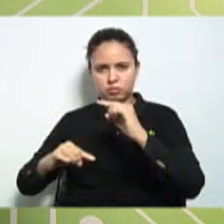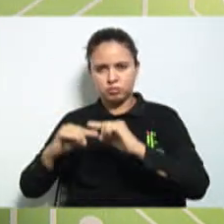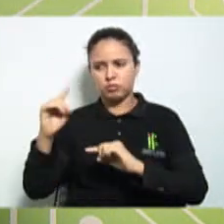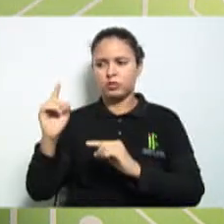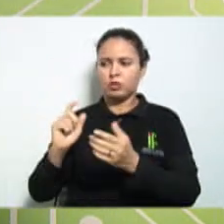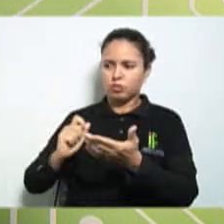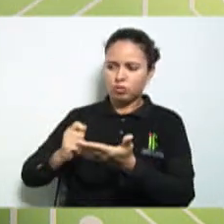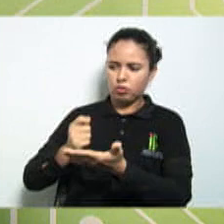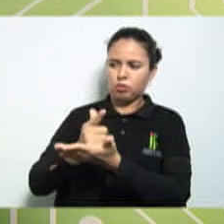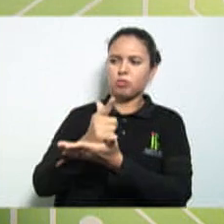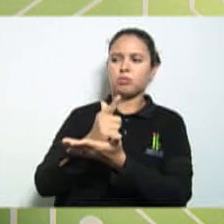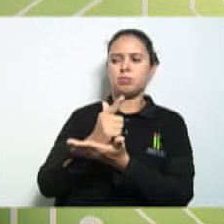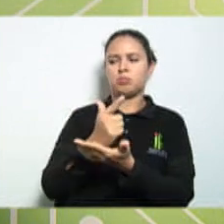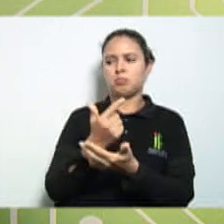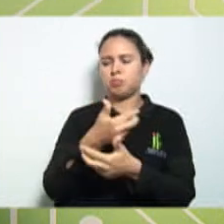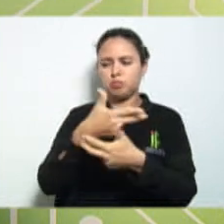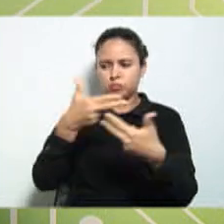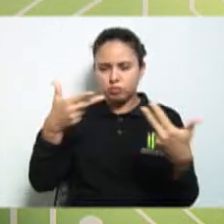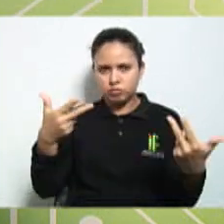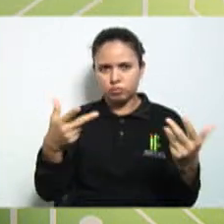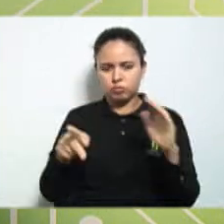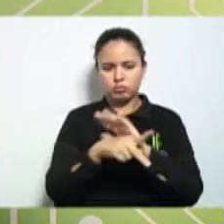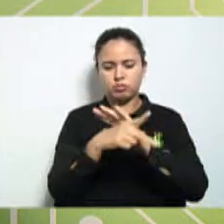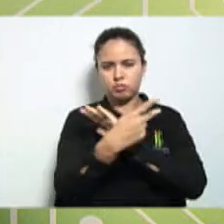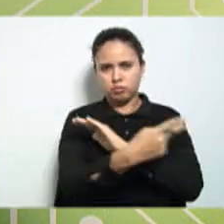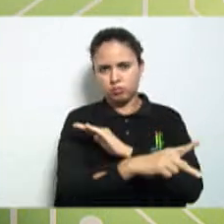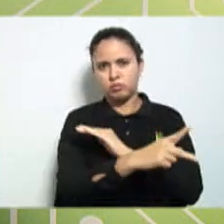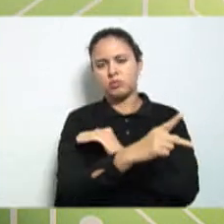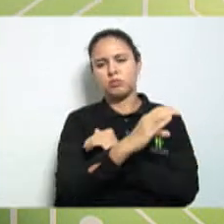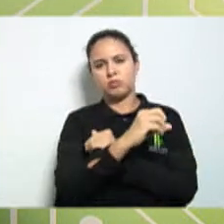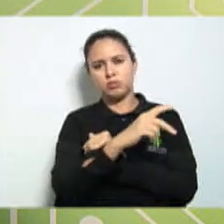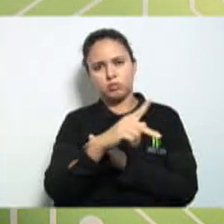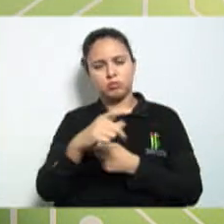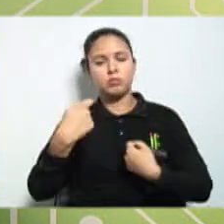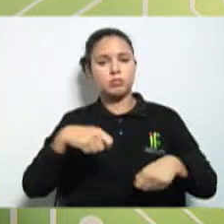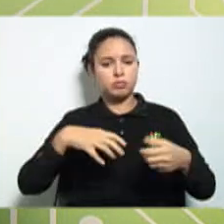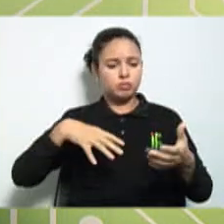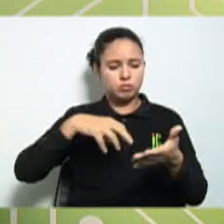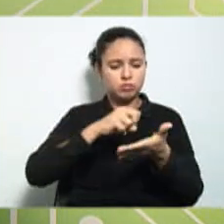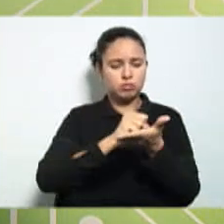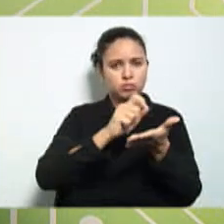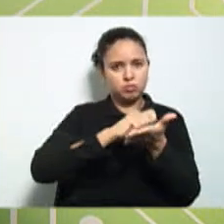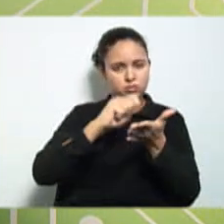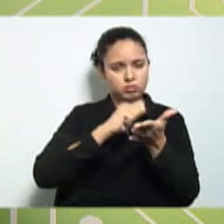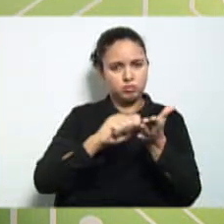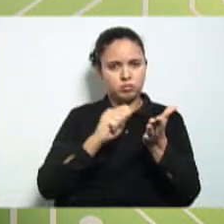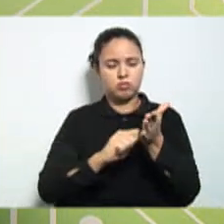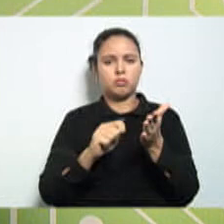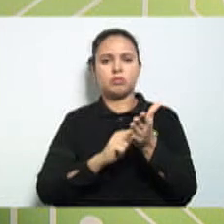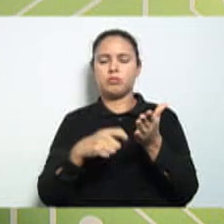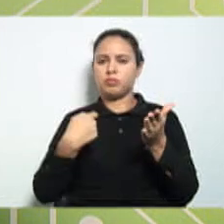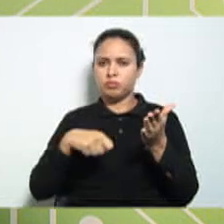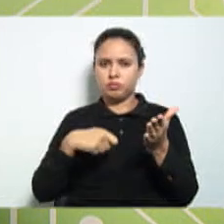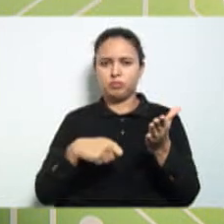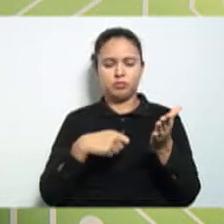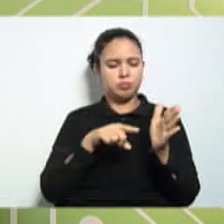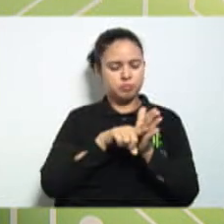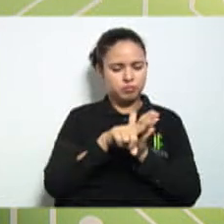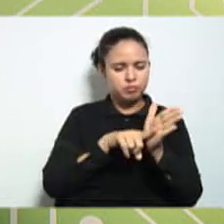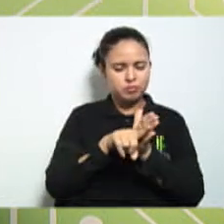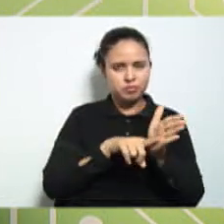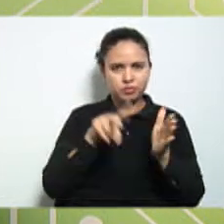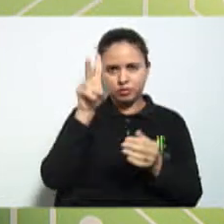a cooperativa devem ser escriturados. Para quê? Para que eu consiga analisar essa história e ver o que eu